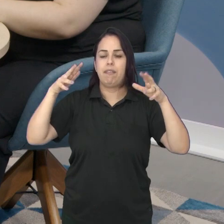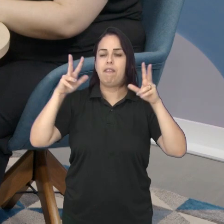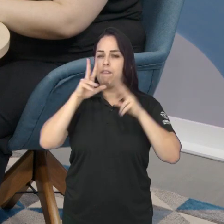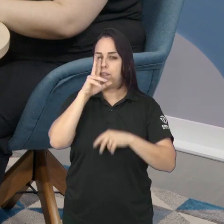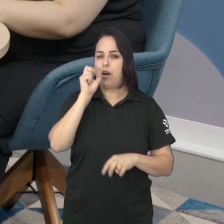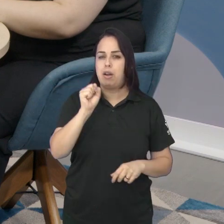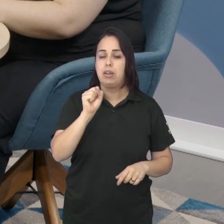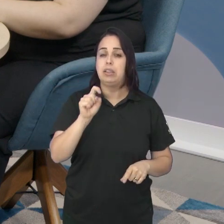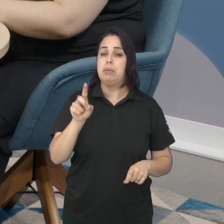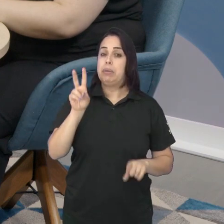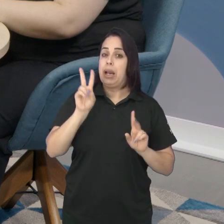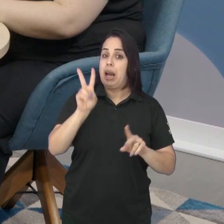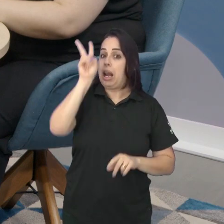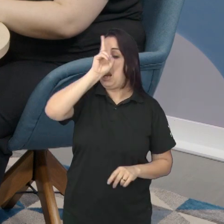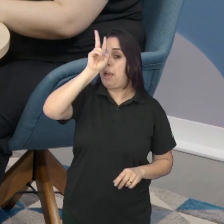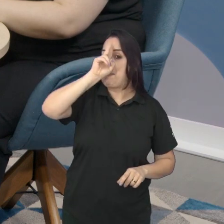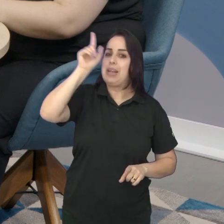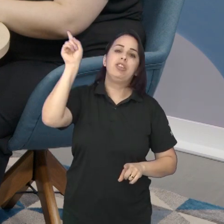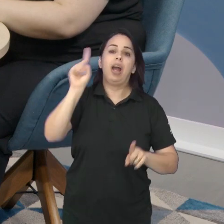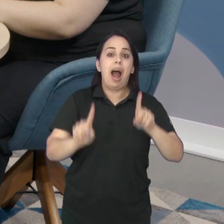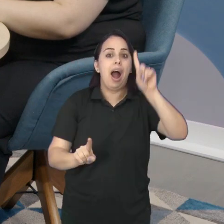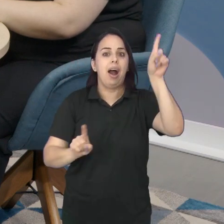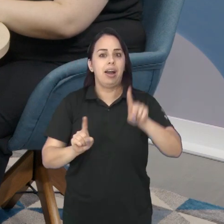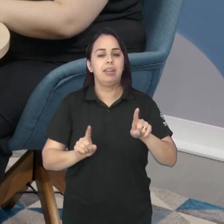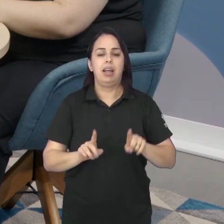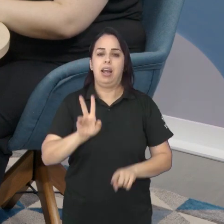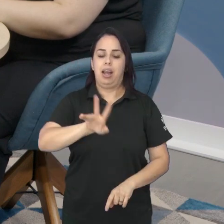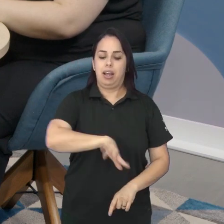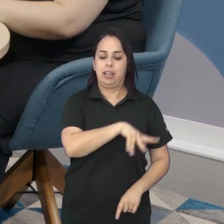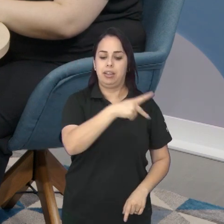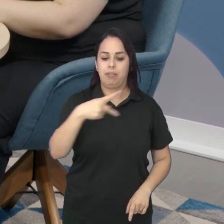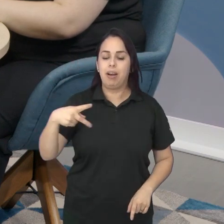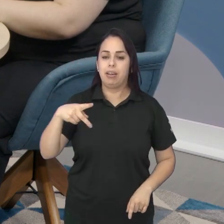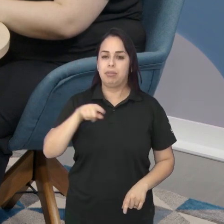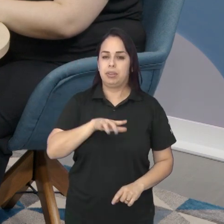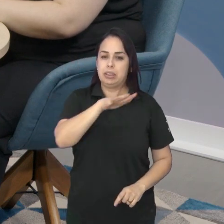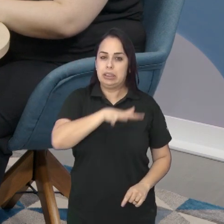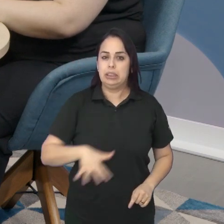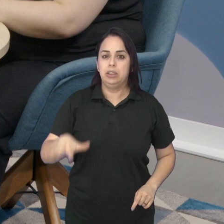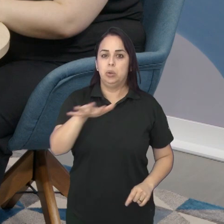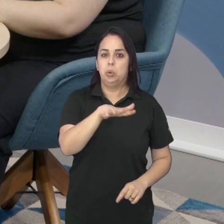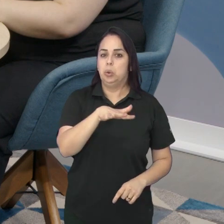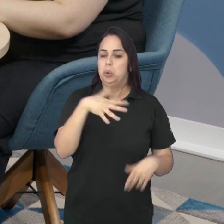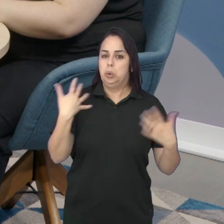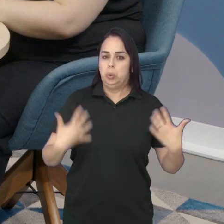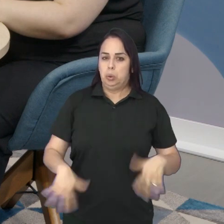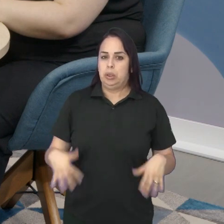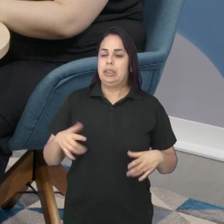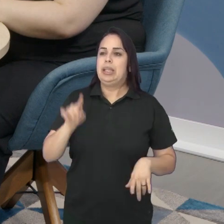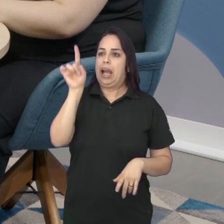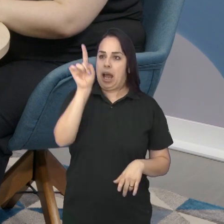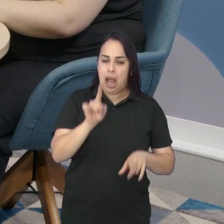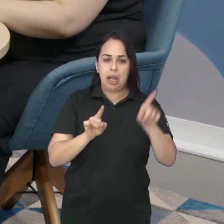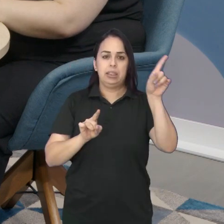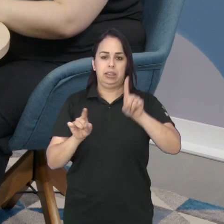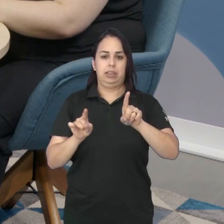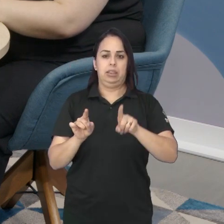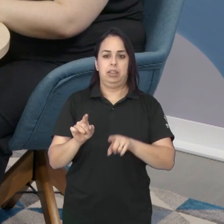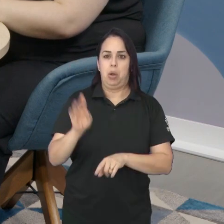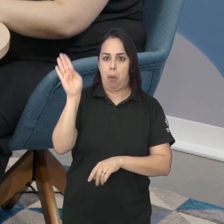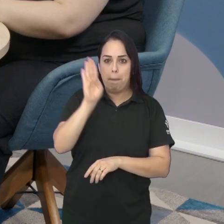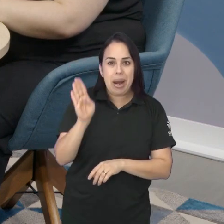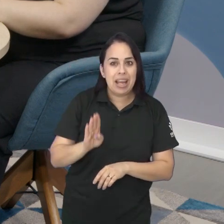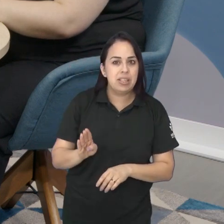fortes, a gente também tem que lembrar dos raios, né? A gente está numa região, Vale do Paraíba, é uma das regiões em que mais